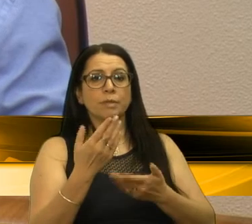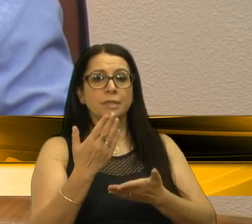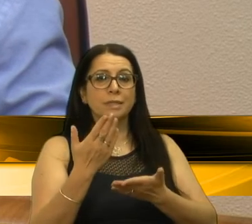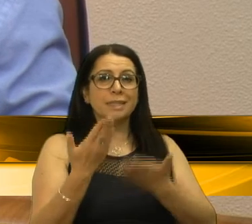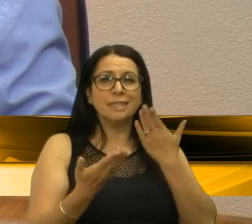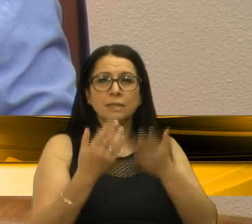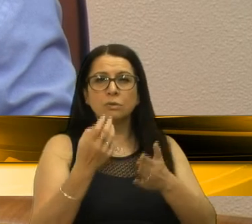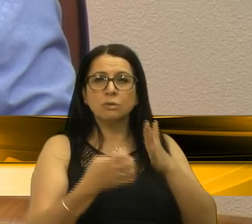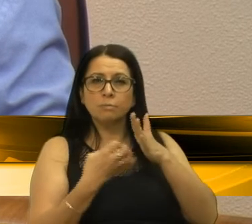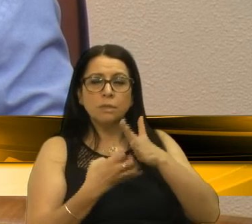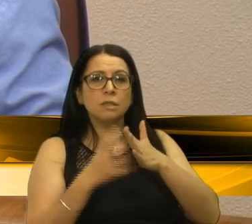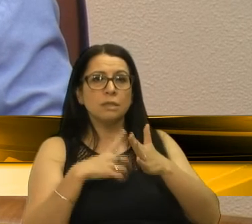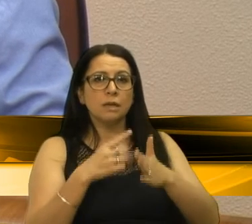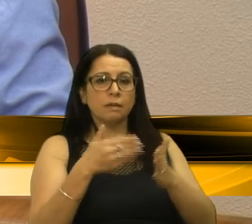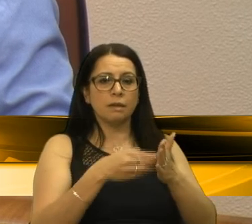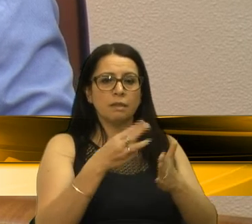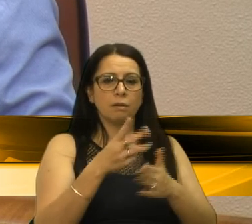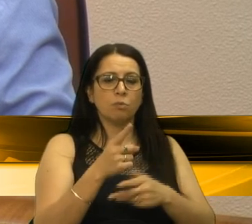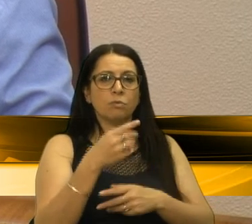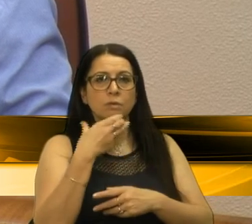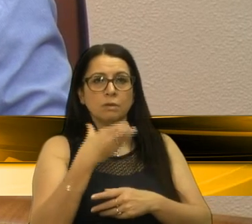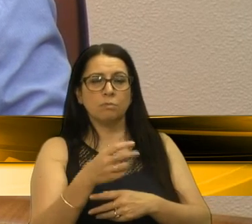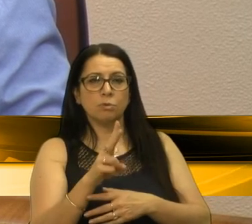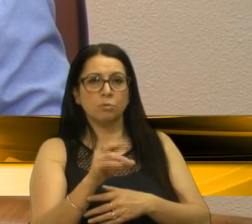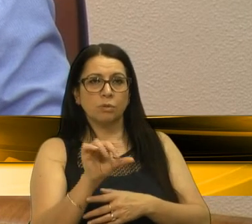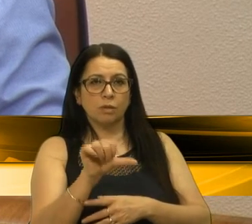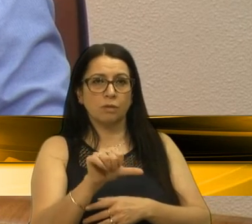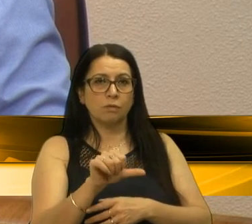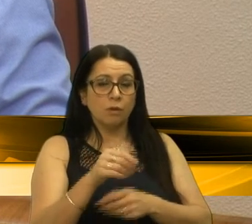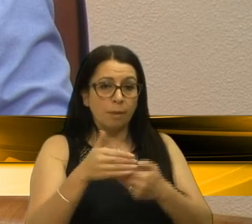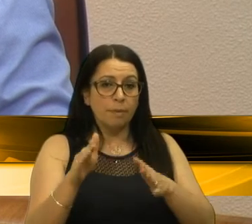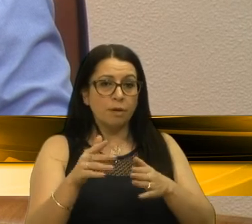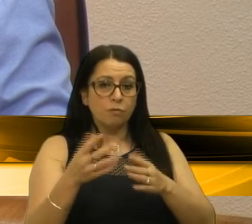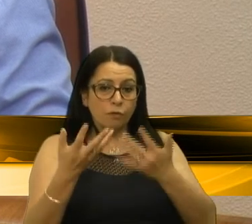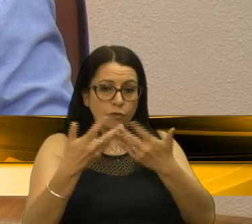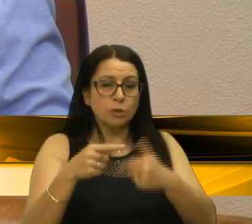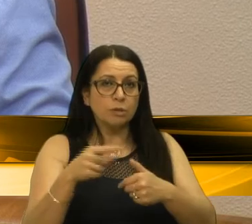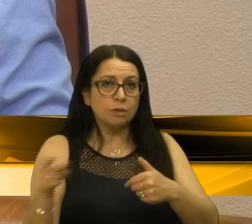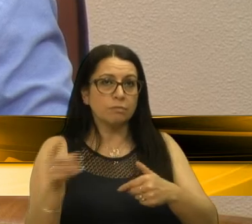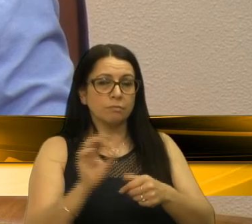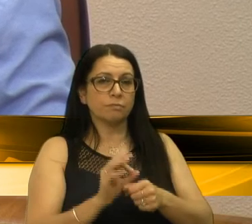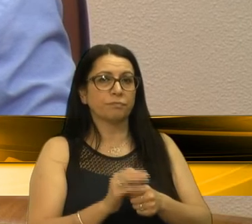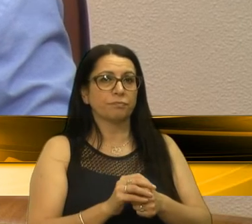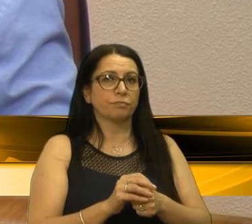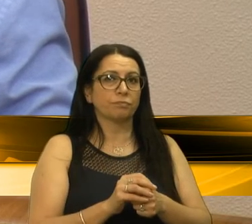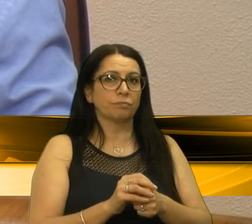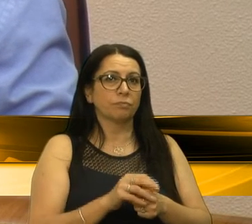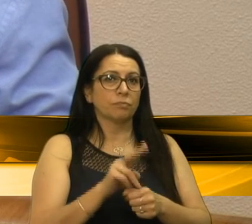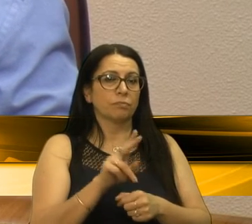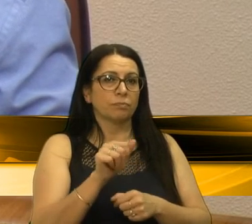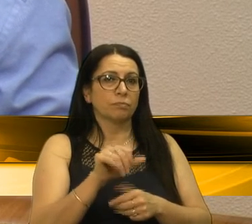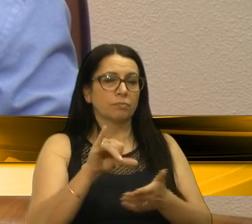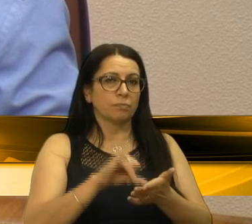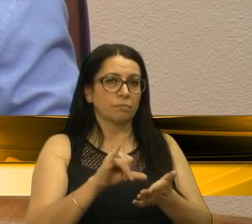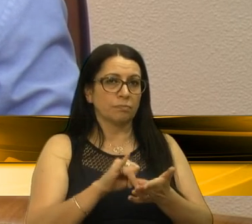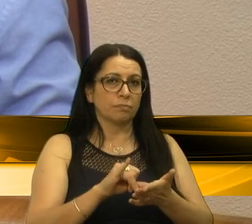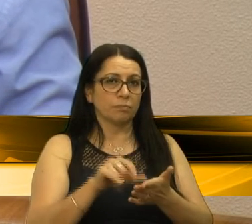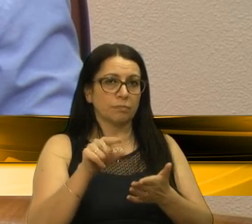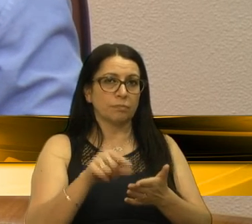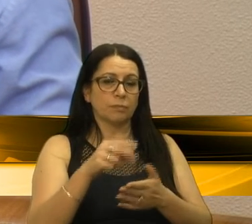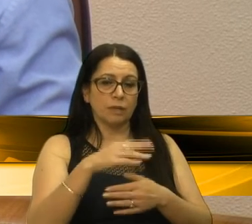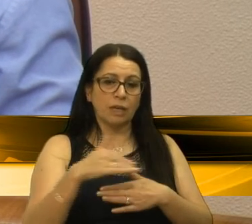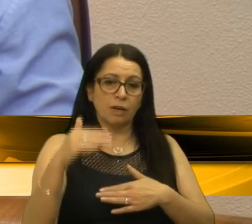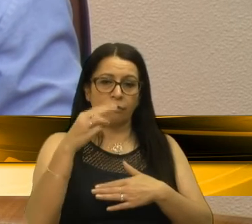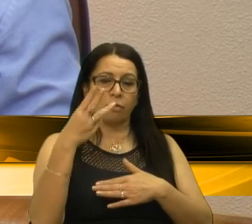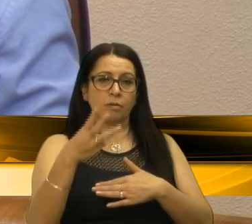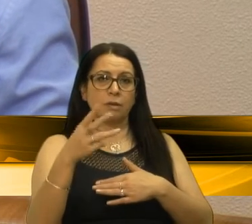comprometemos que até o dia 31 de dezembro de 2019 nós abriríamos completamente funcionando a UPA Central nível 13 em Caxias do Sul,